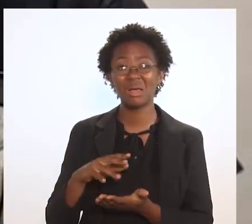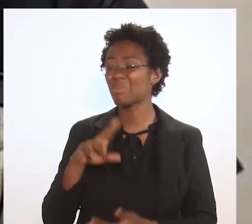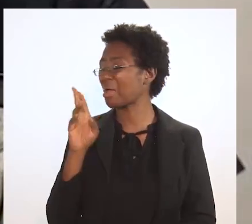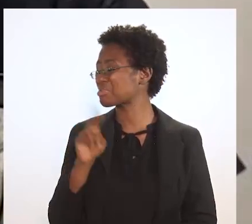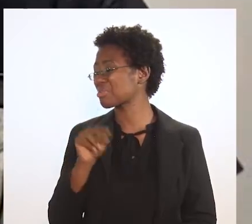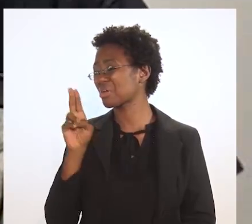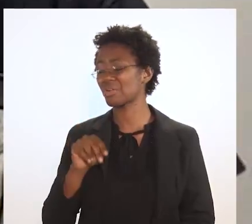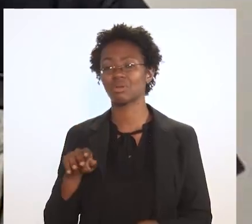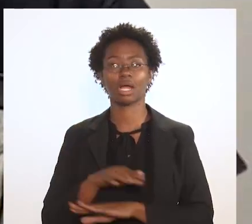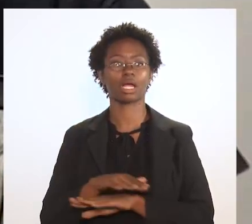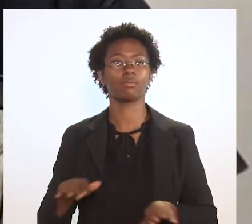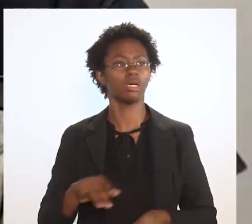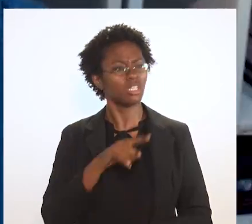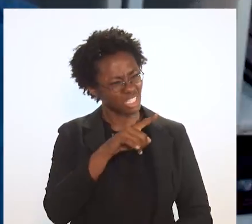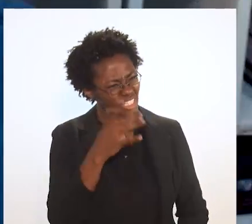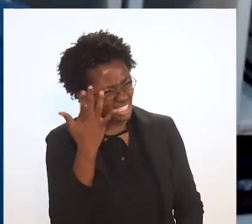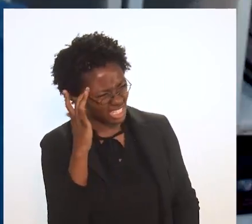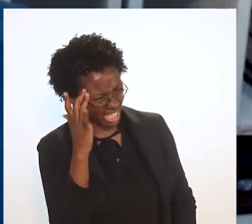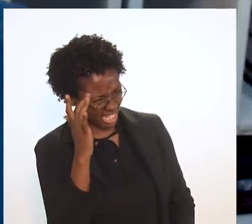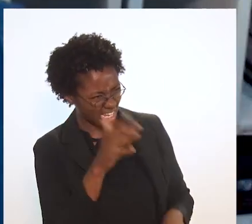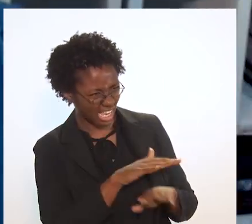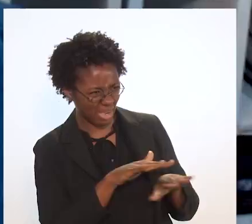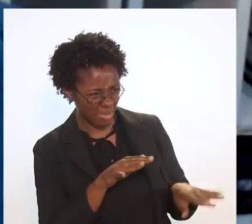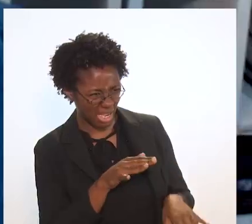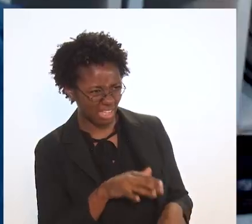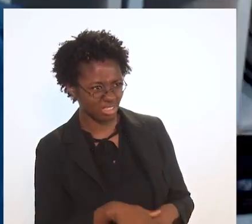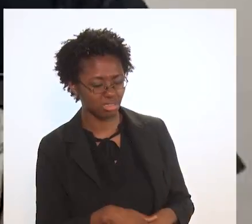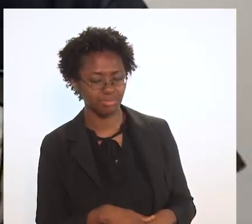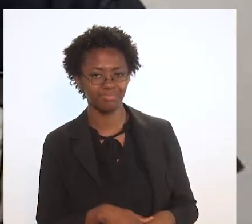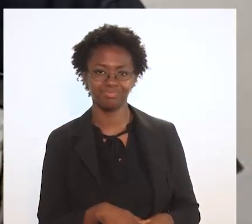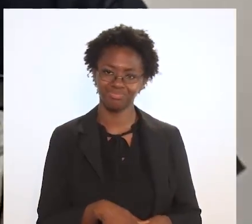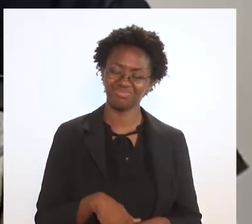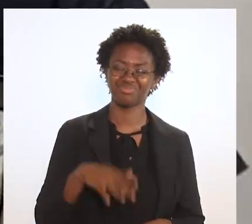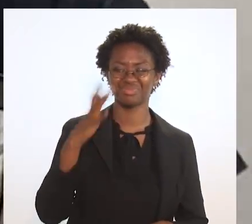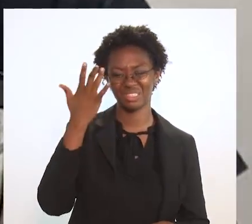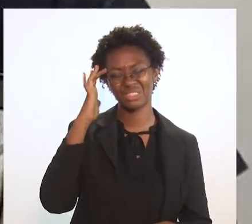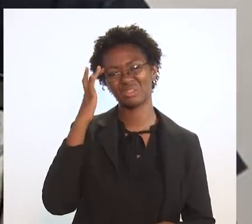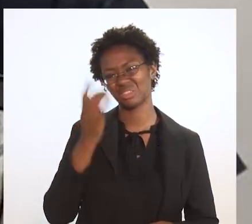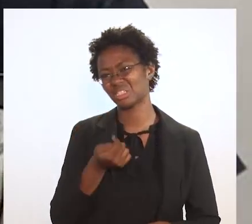me agonizar nunca mais. Você acha que está agonizando?